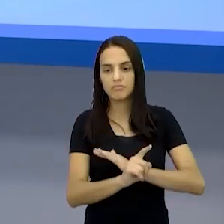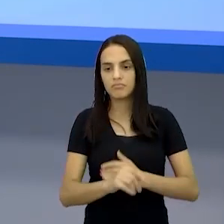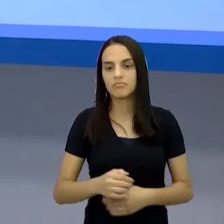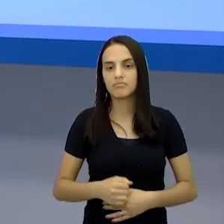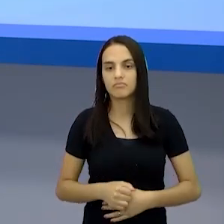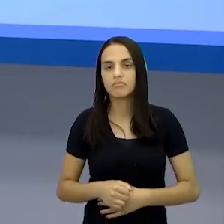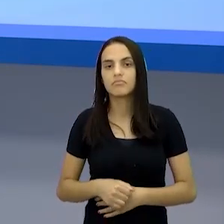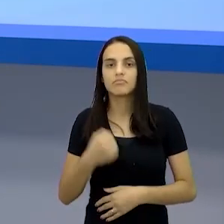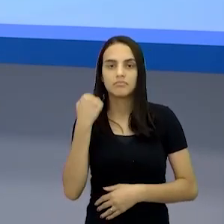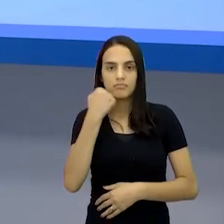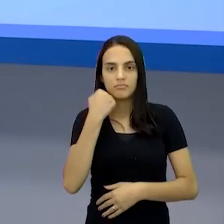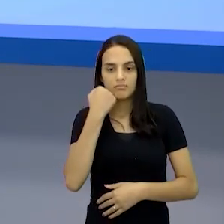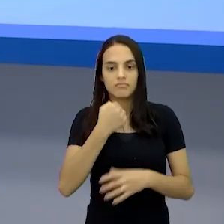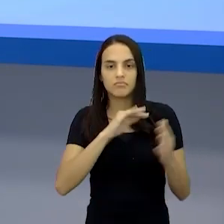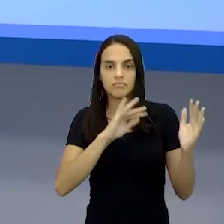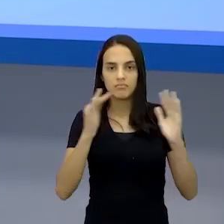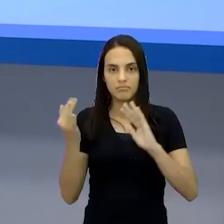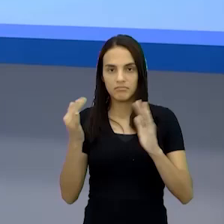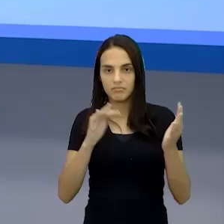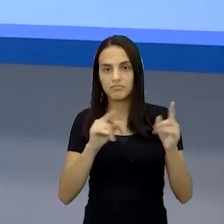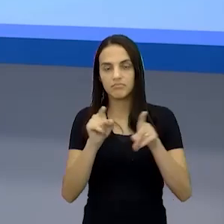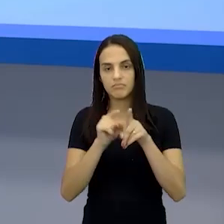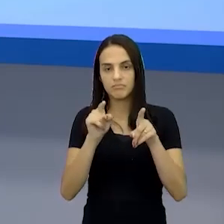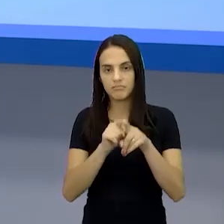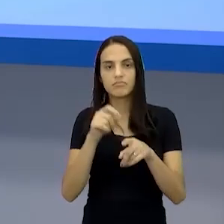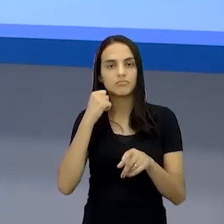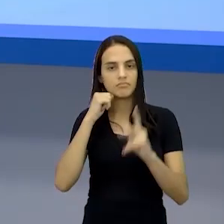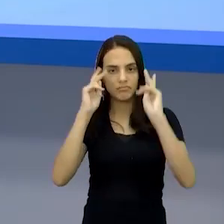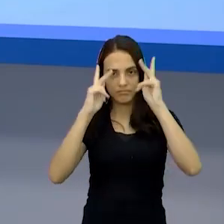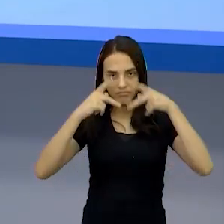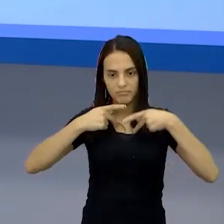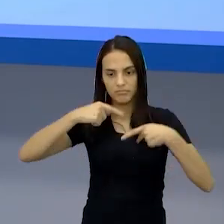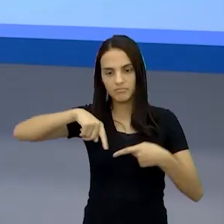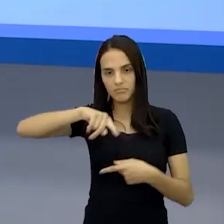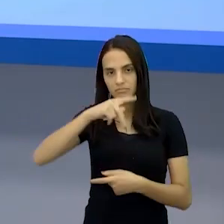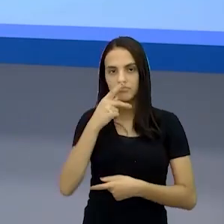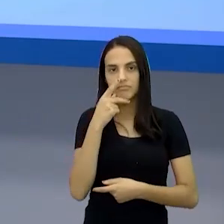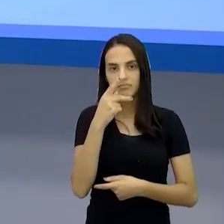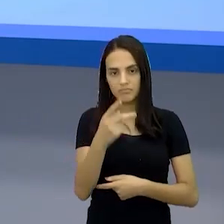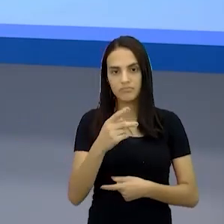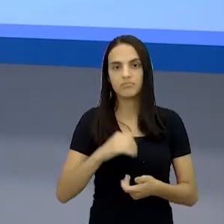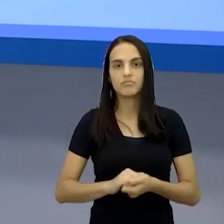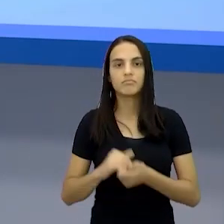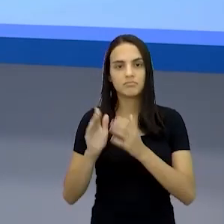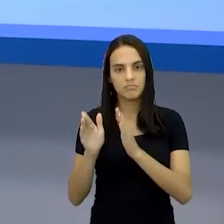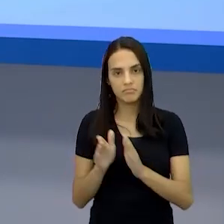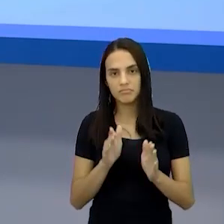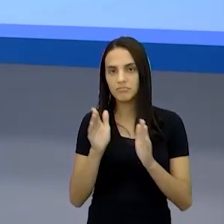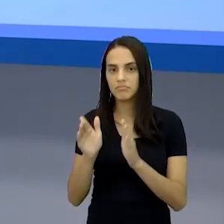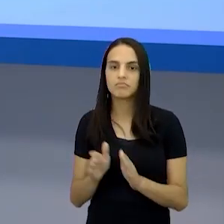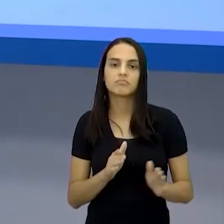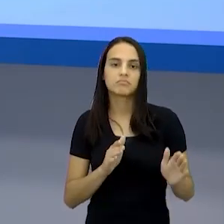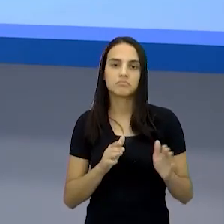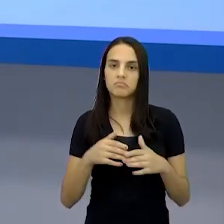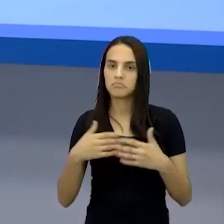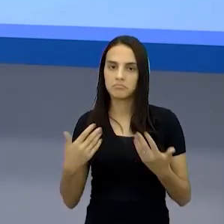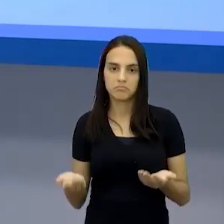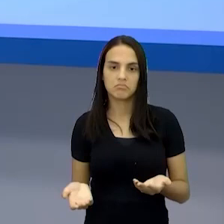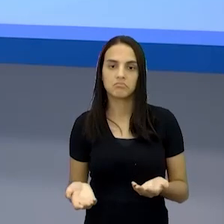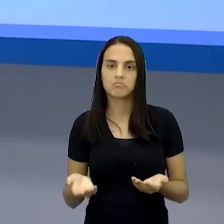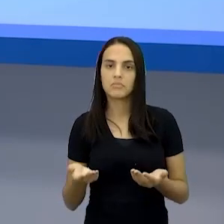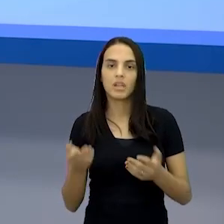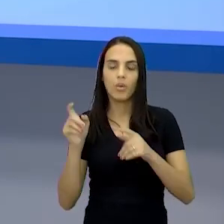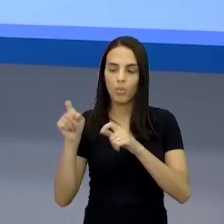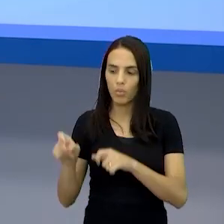as ciências da natureza e as ciências humanas. Então, quando a gente está falando aqui da questão de produção, tanto aí da